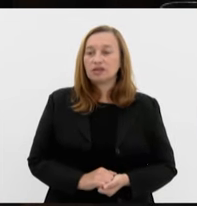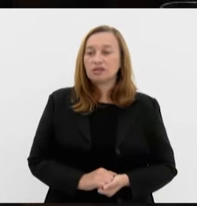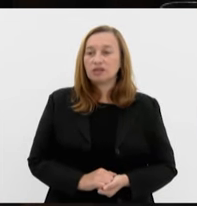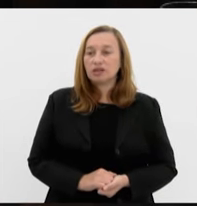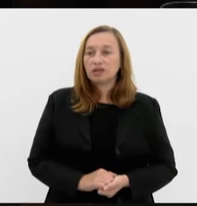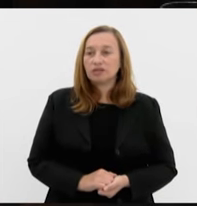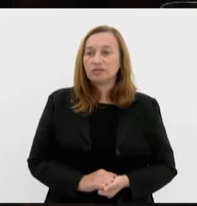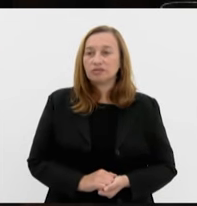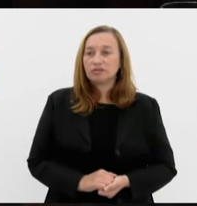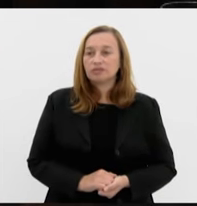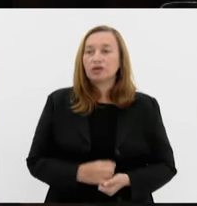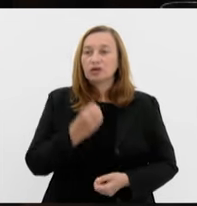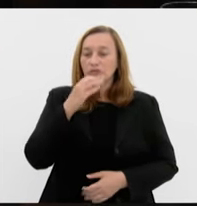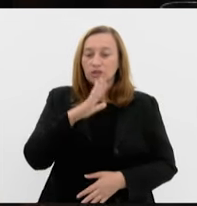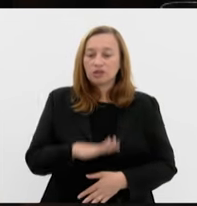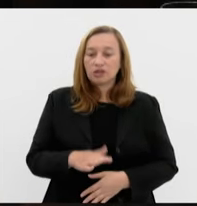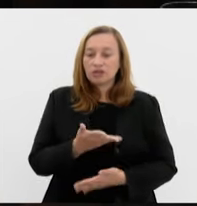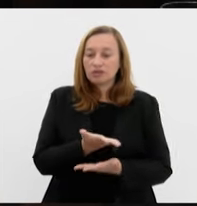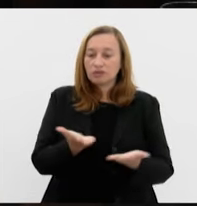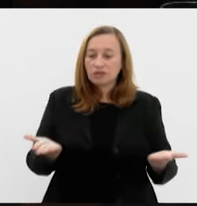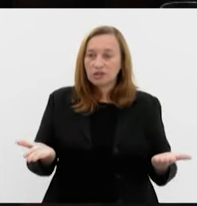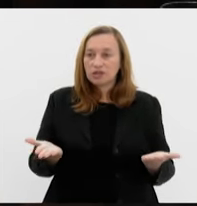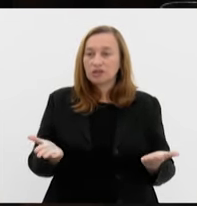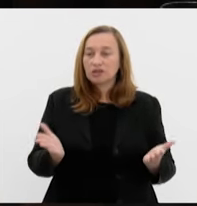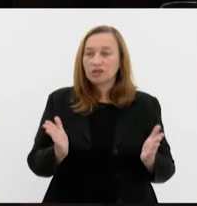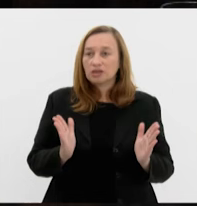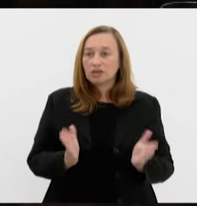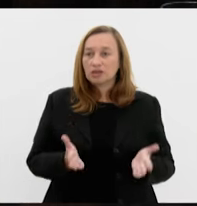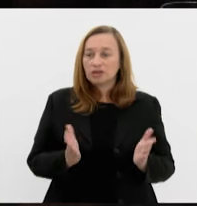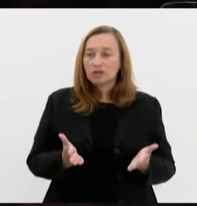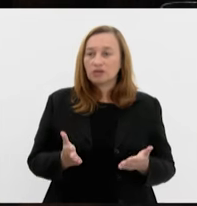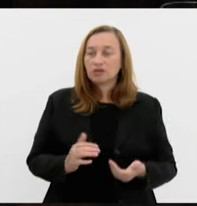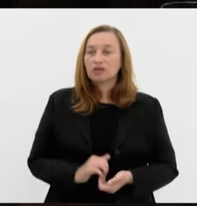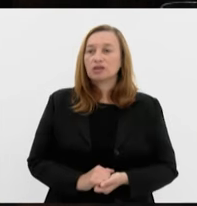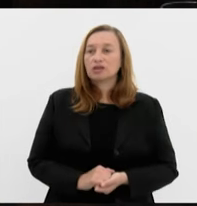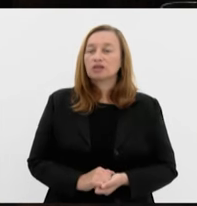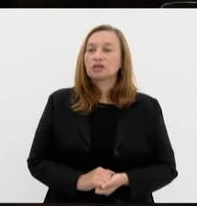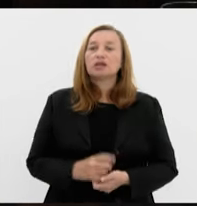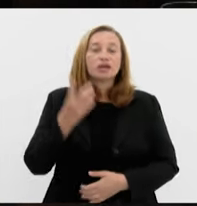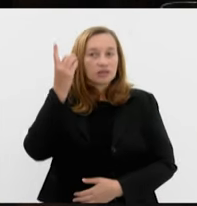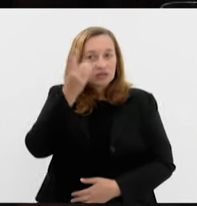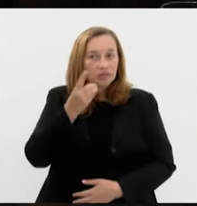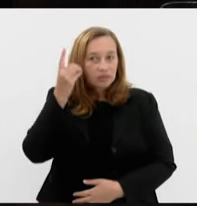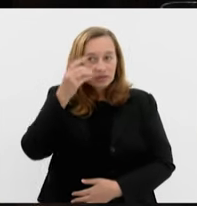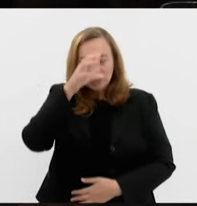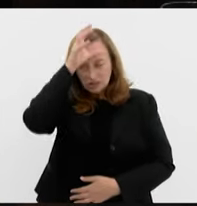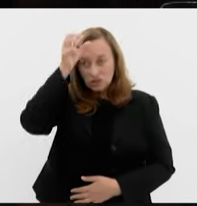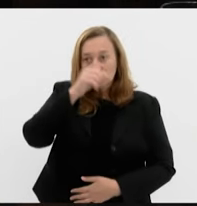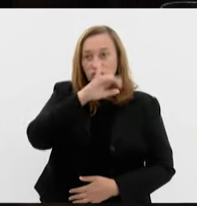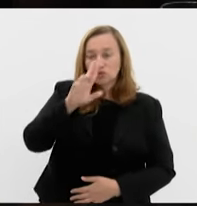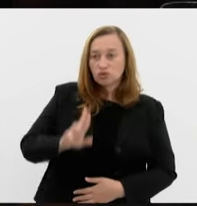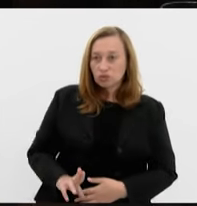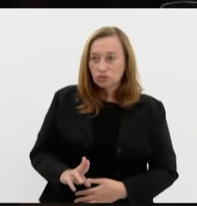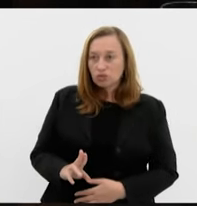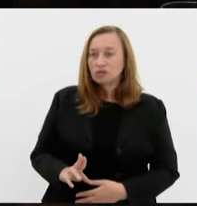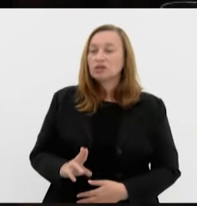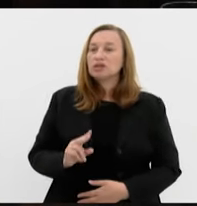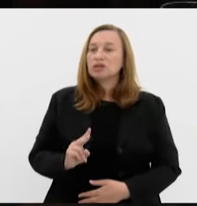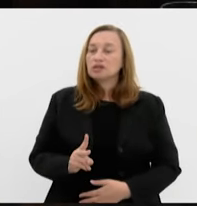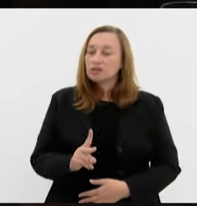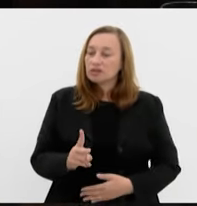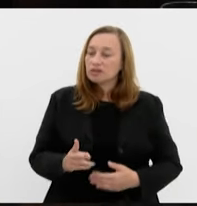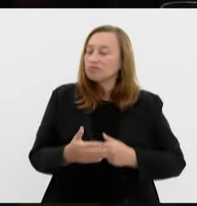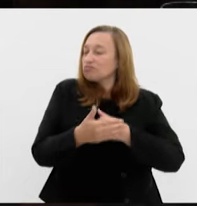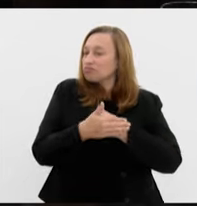eh Boa tarde a vocês Tá eu vou passar para minha nobre deputada tia Ju tá que tá sempre sendo gentil comigo